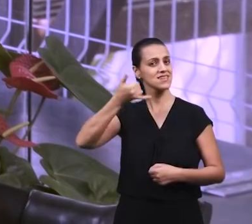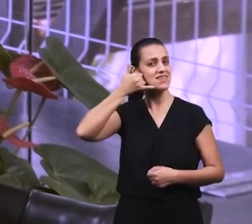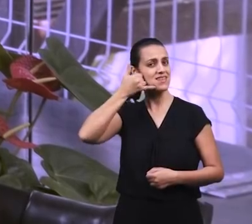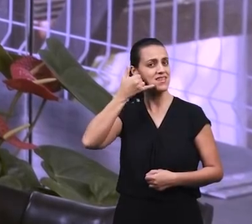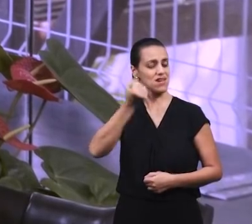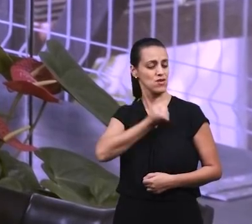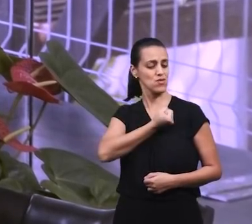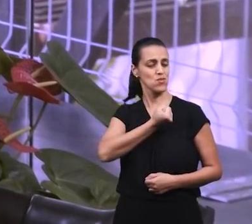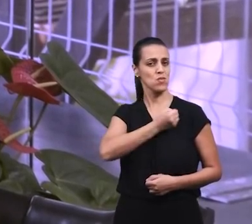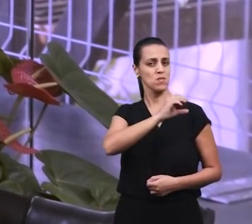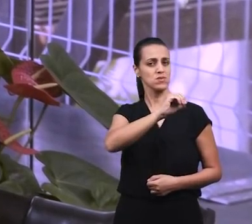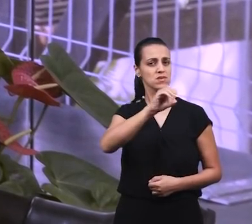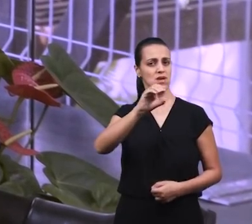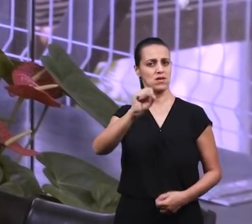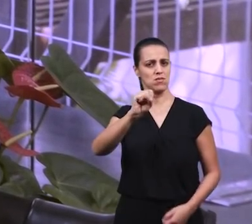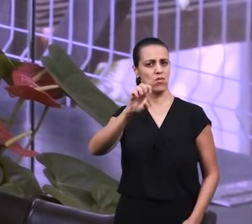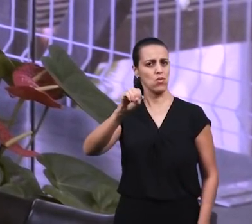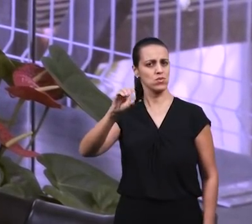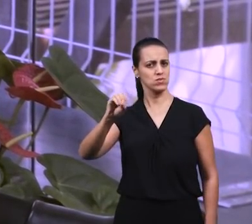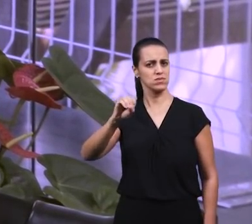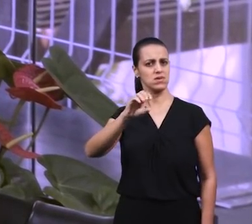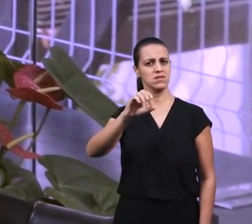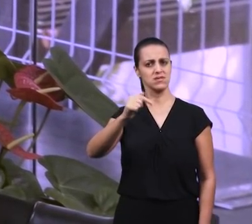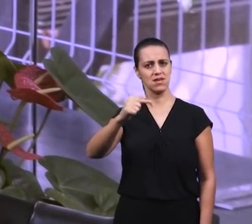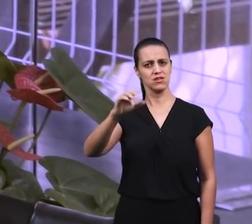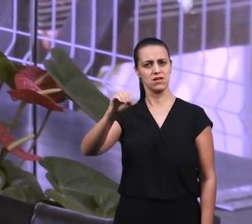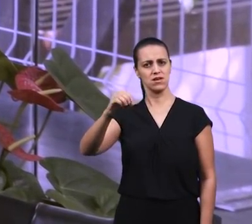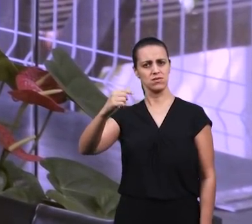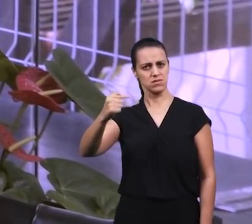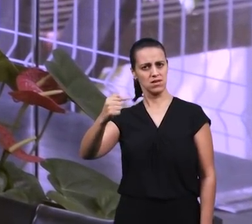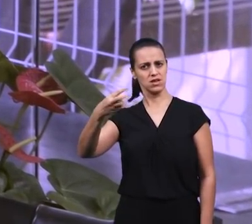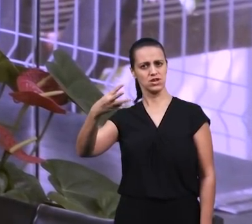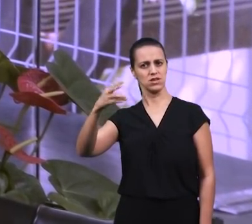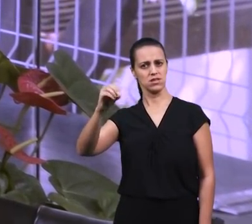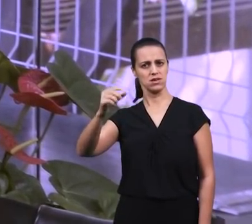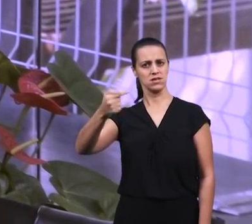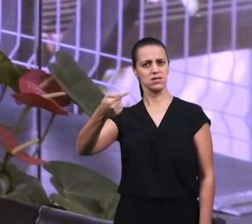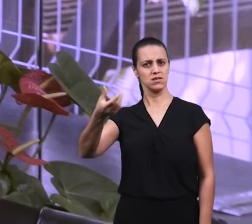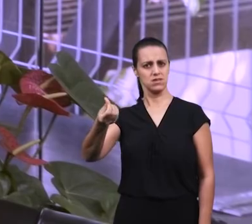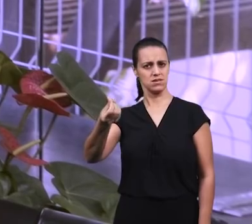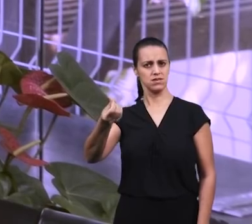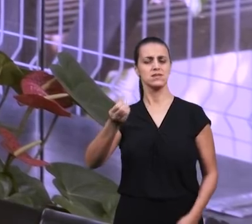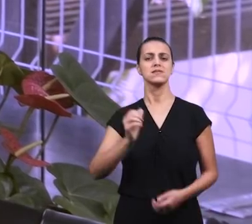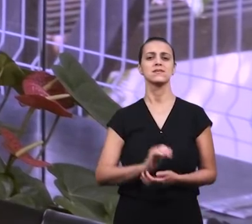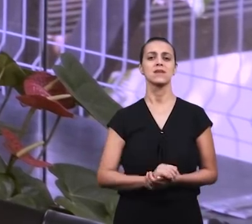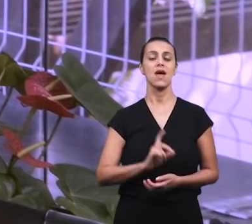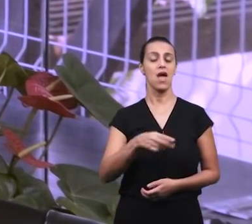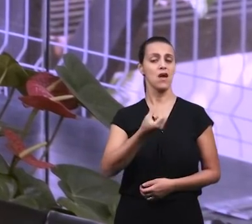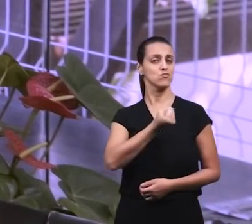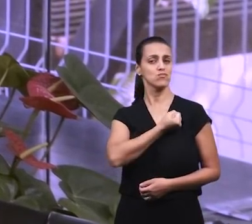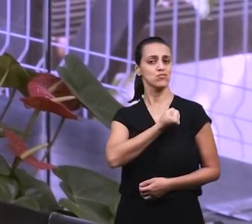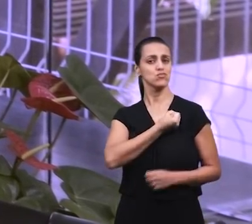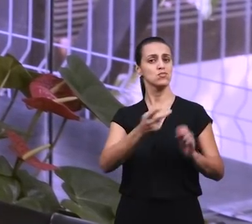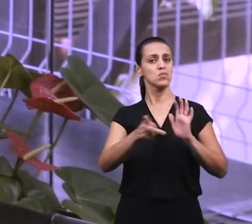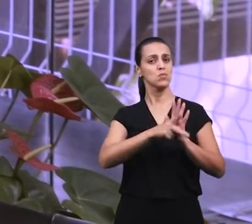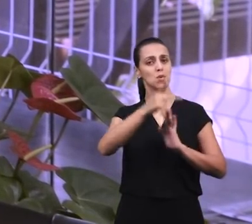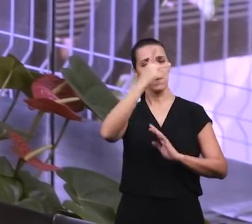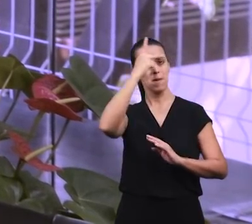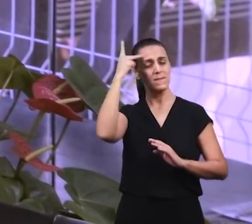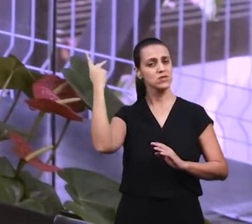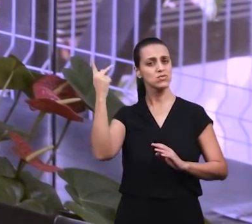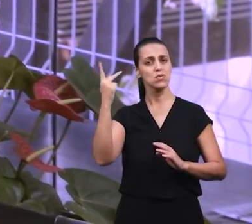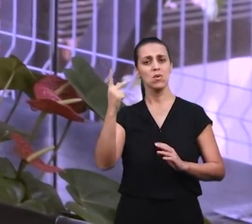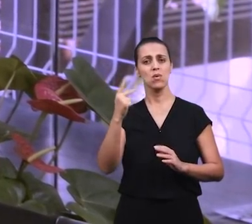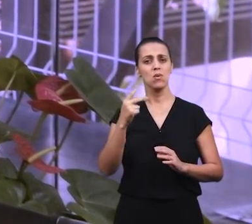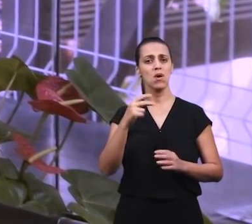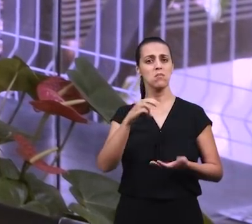0800 707 3076. Este é um número exclusivo para atender aqueles que ainda não são membros da Igreja